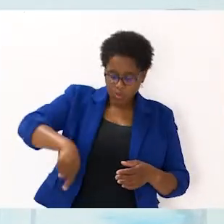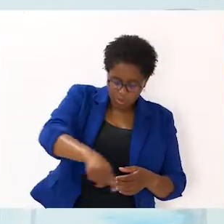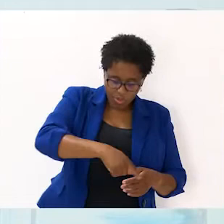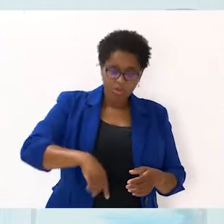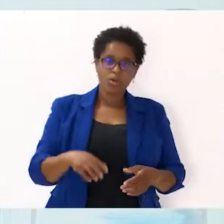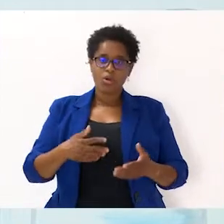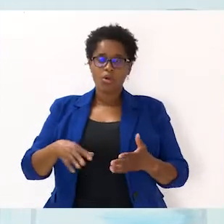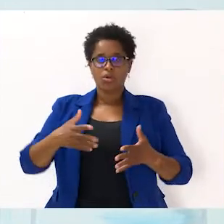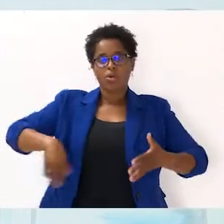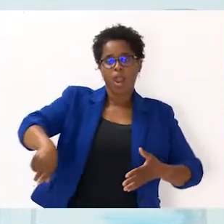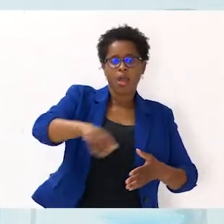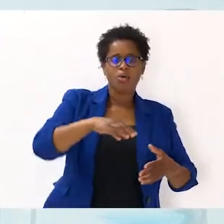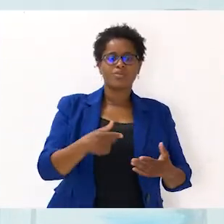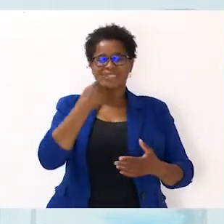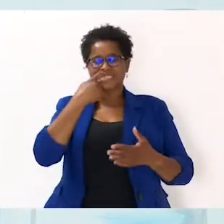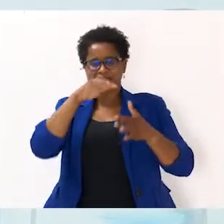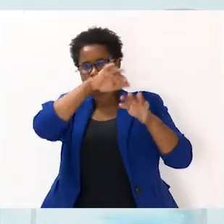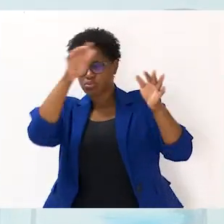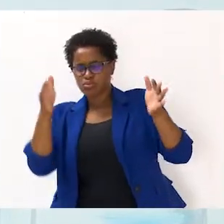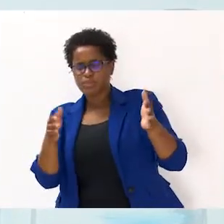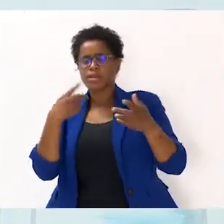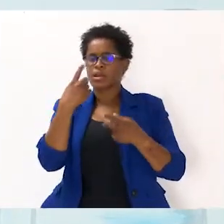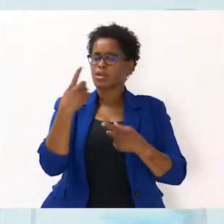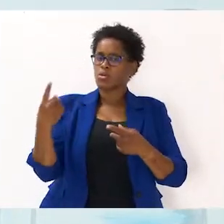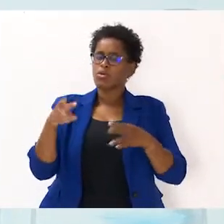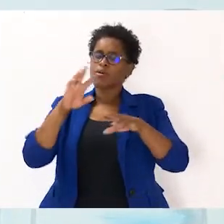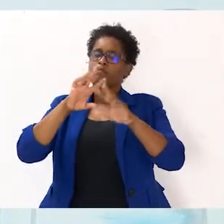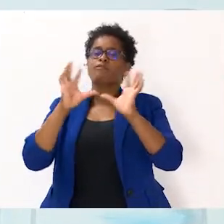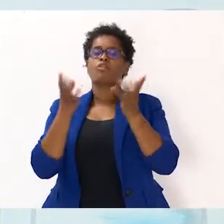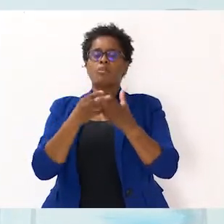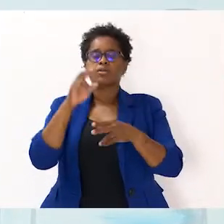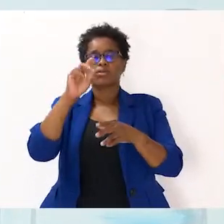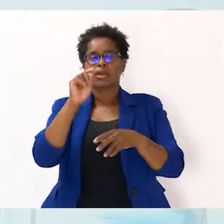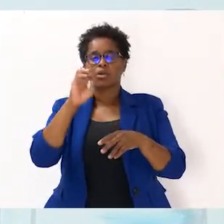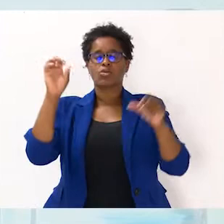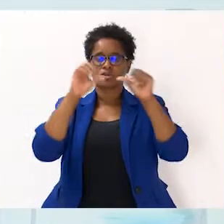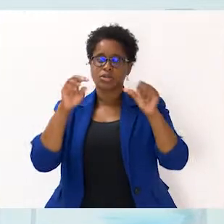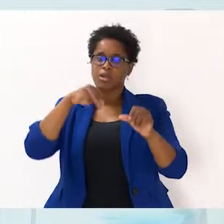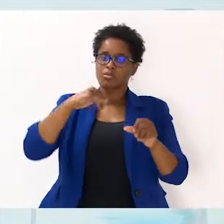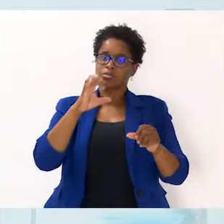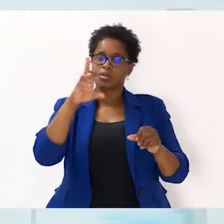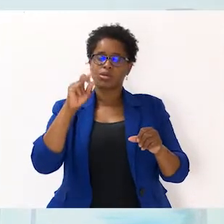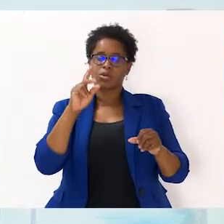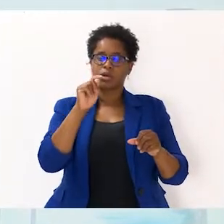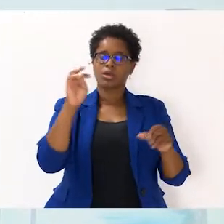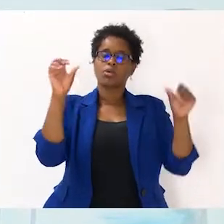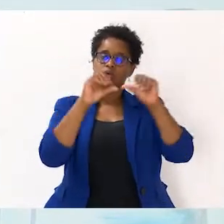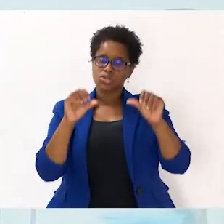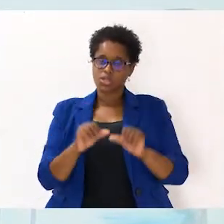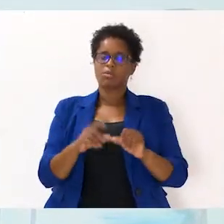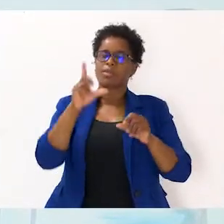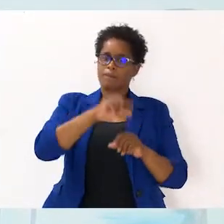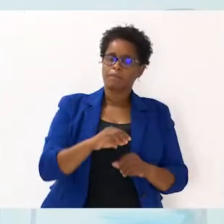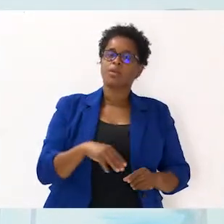ou lagoas, ou grutas, e cada um formando o seu ecossistema. Então, vamos ter lá microecossistemas. Também,